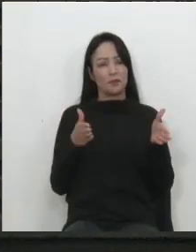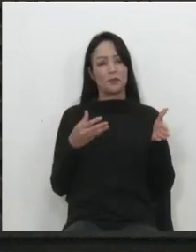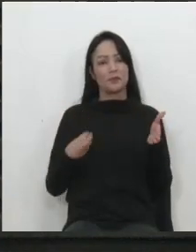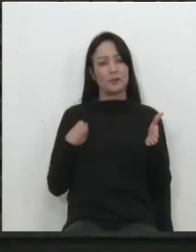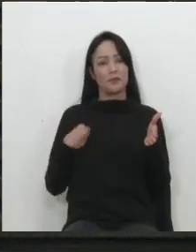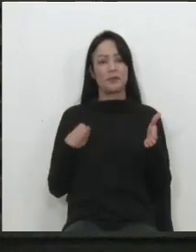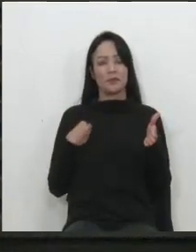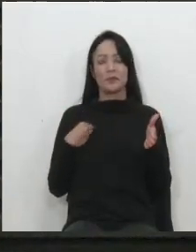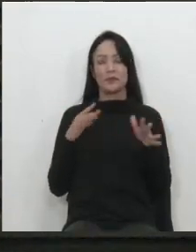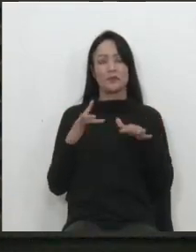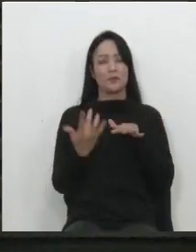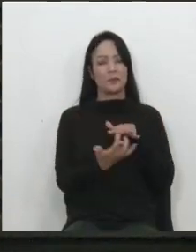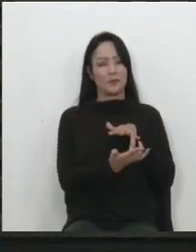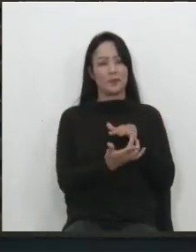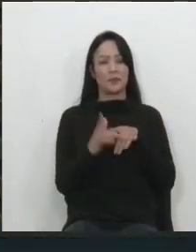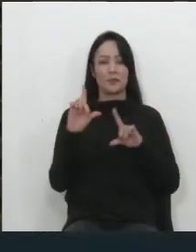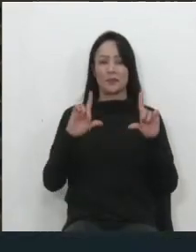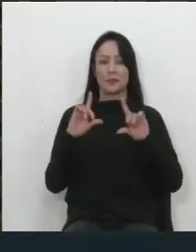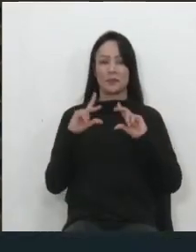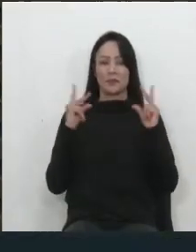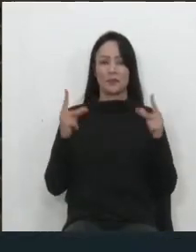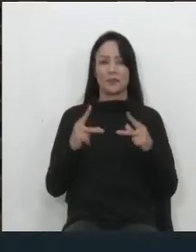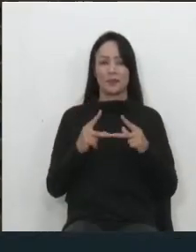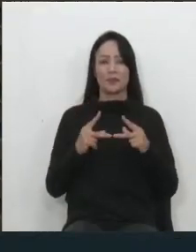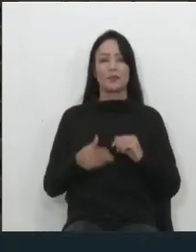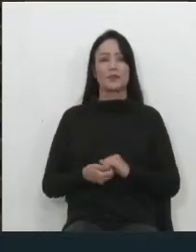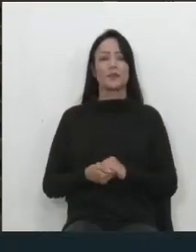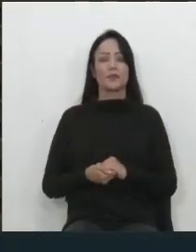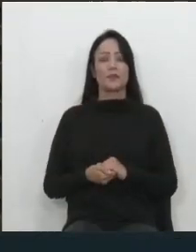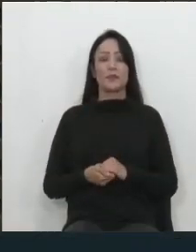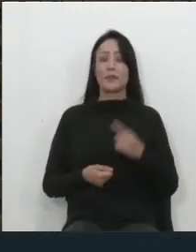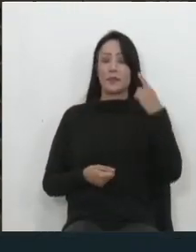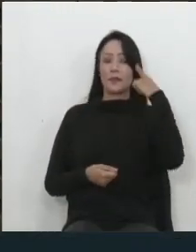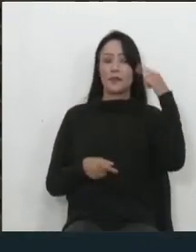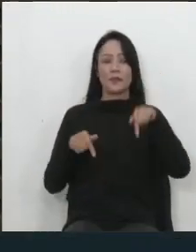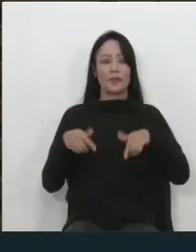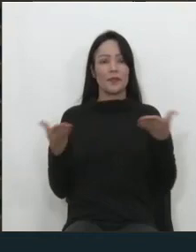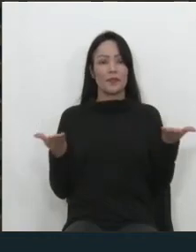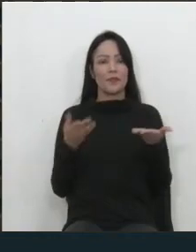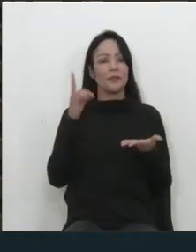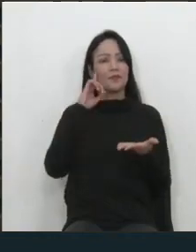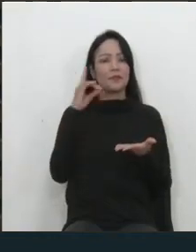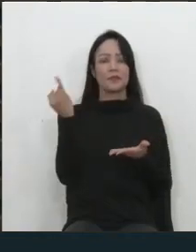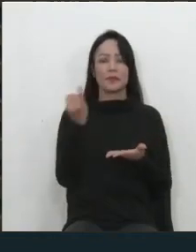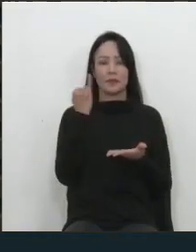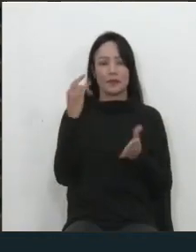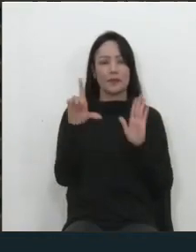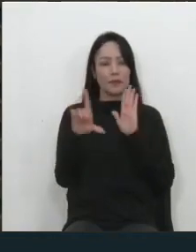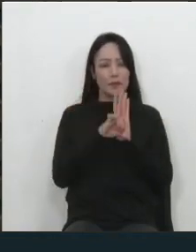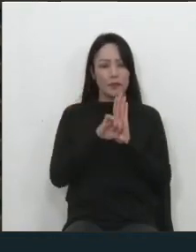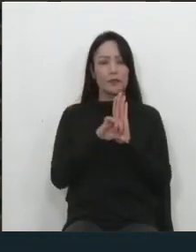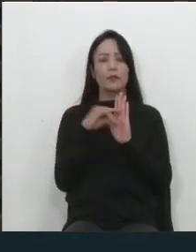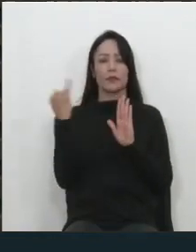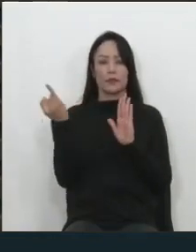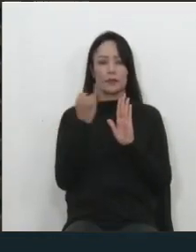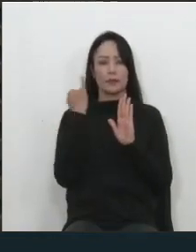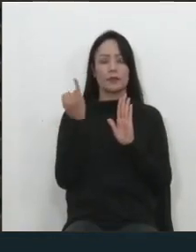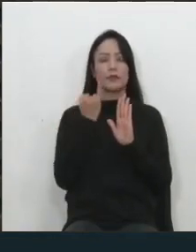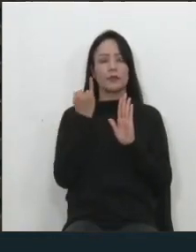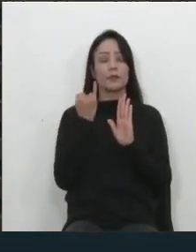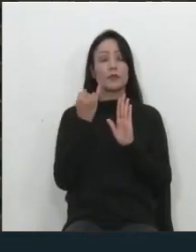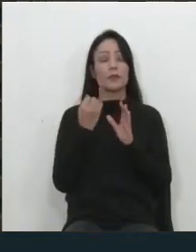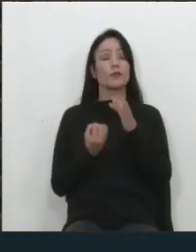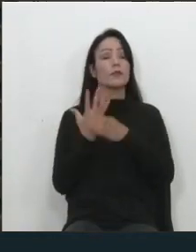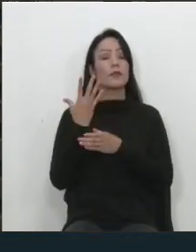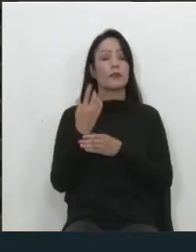pelas redes sociais, pela TV Câmara. Mas eu gostaria de lembrar que hoje é um dia importante de uma lei muito importante que foi instituída,